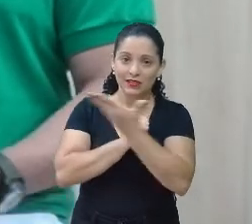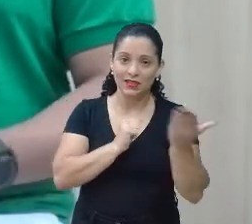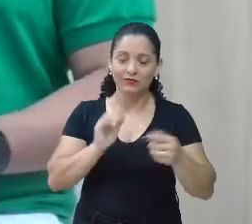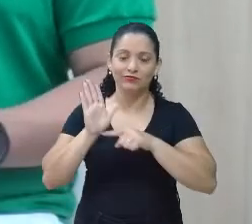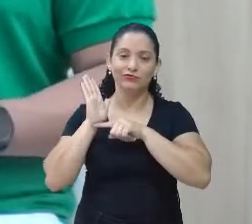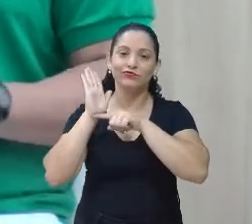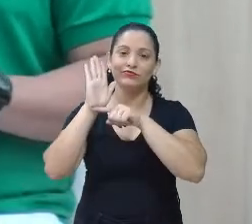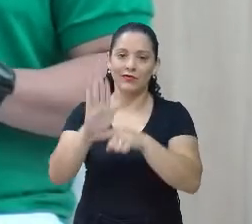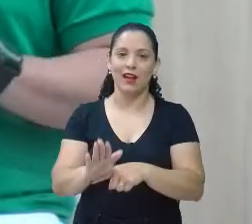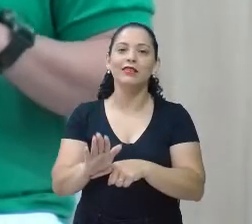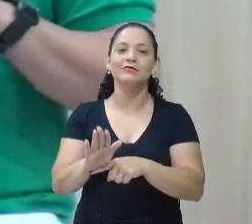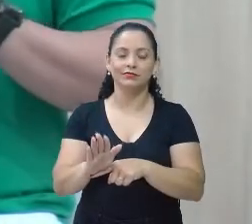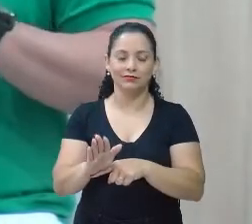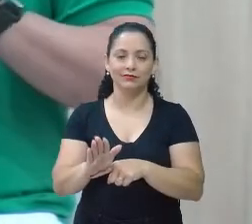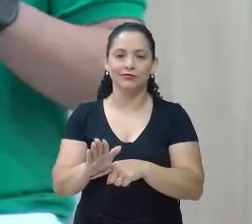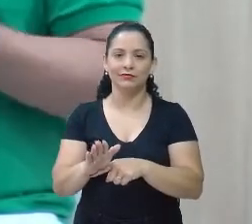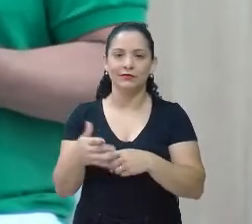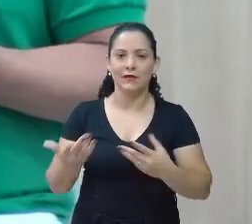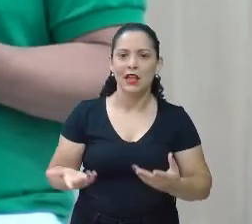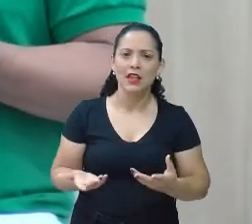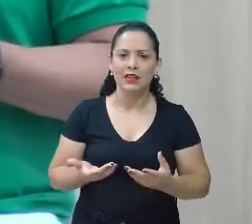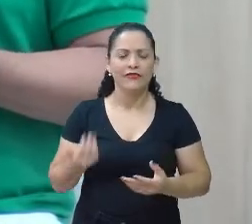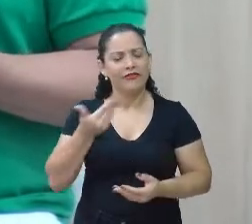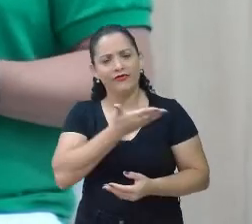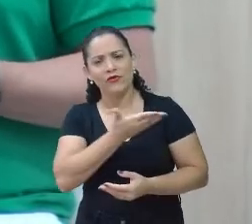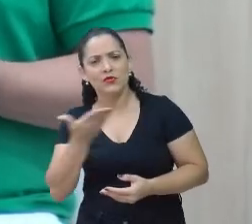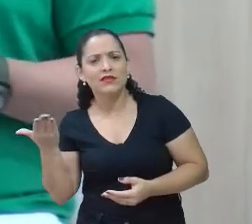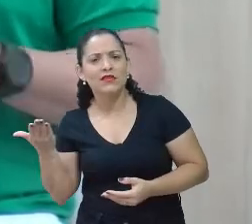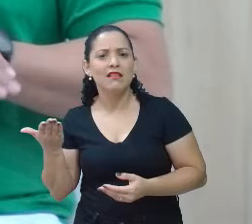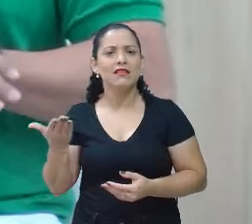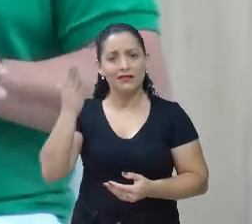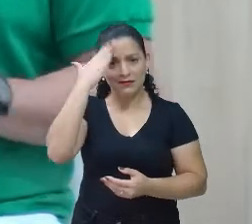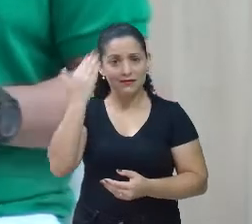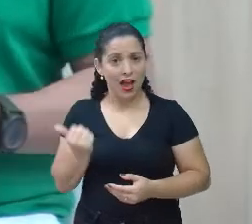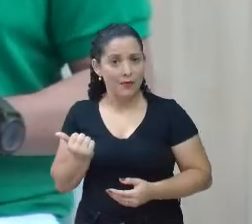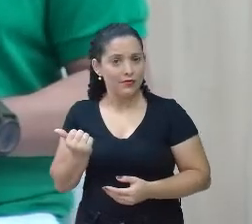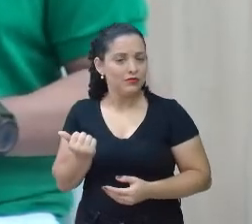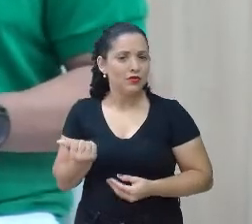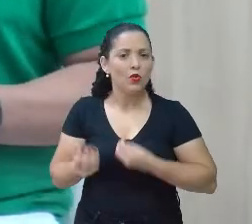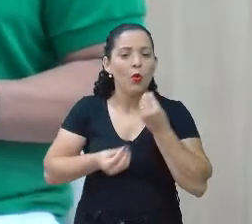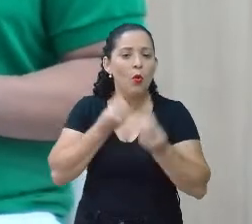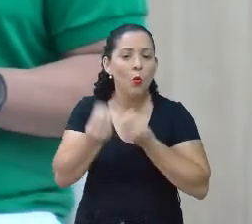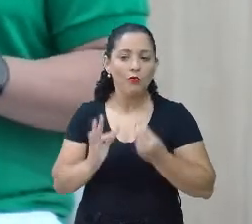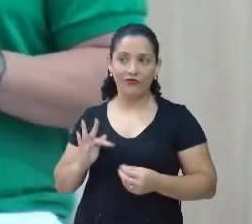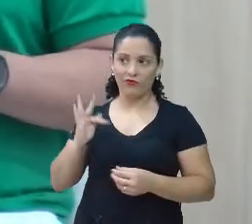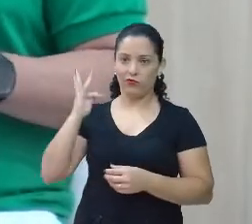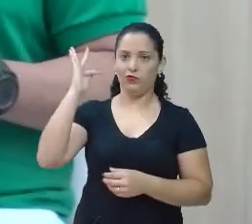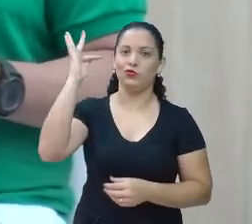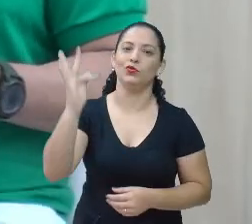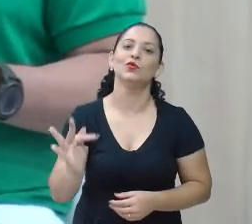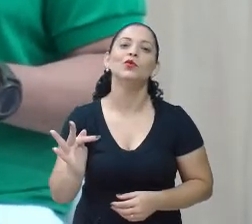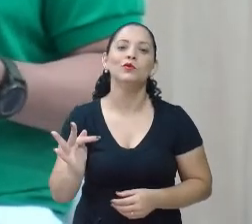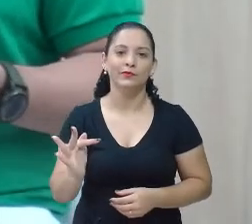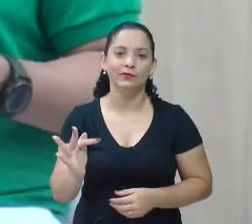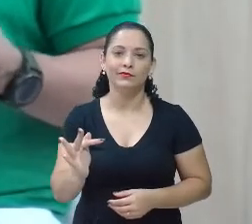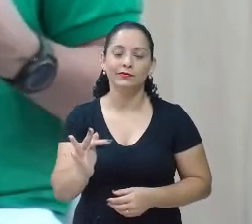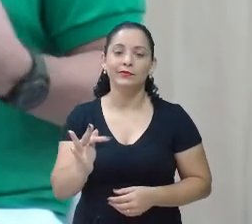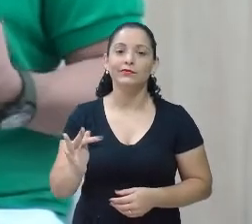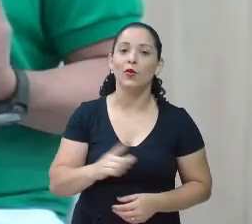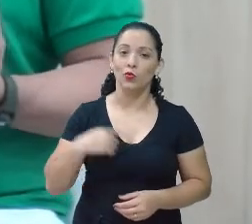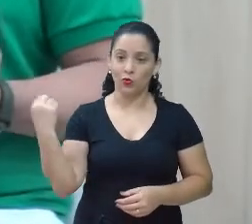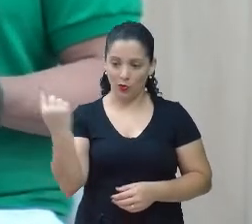onde você veio, não tem como você ter o domínio da situação. Mas para onde você vai, você tem um domínio total. Então, estamos aqui para isso, né?